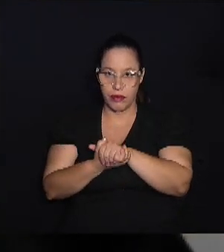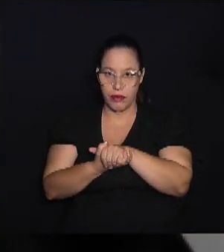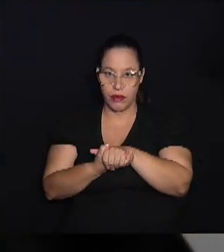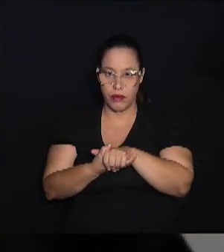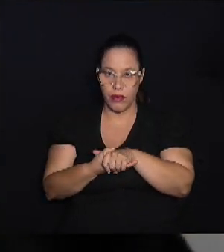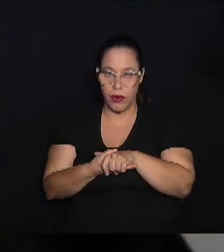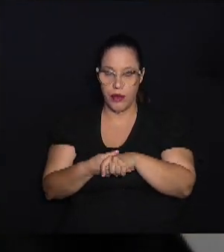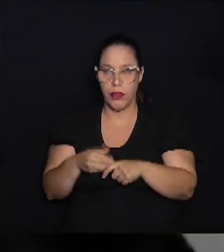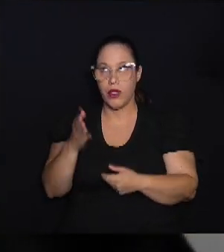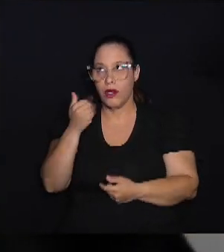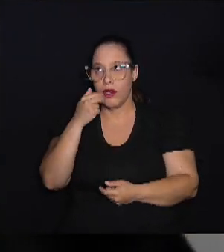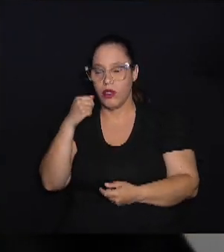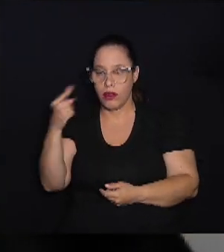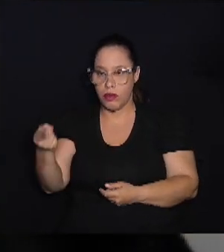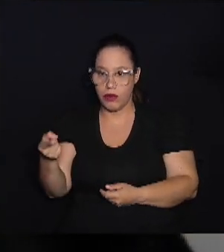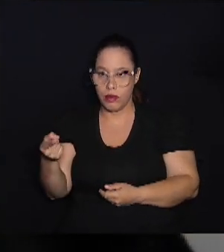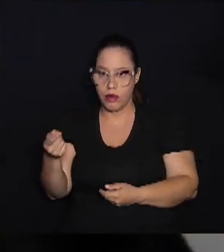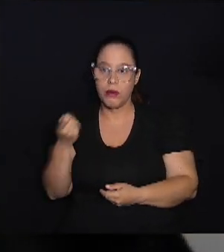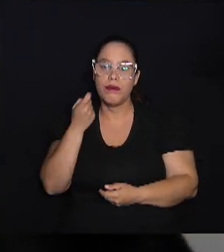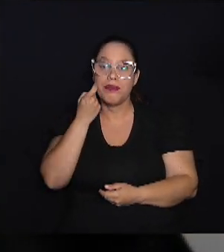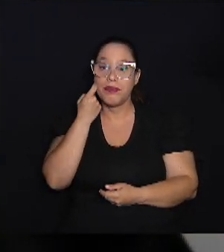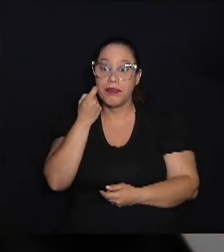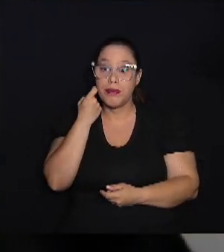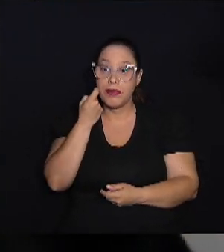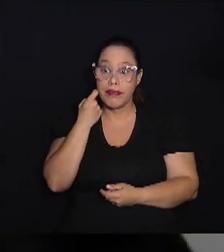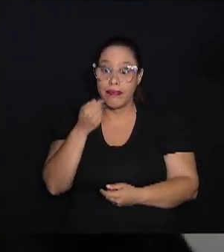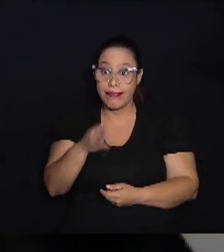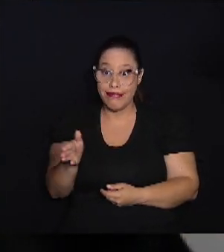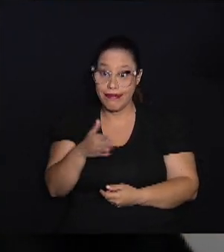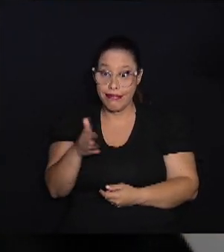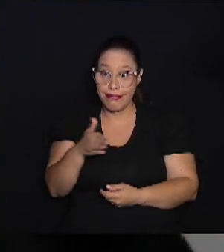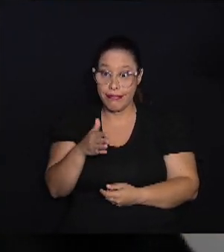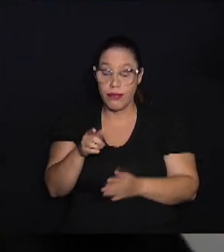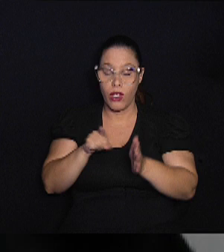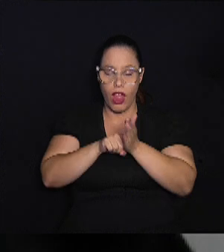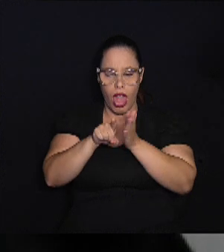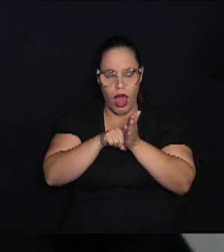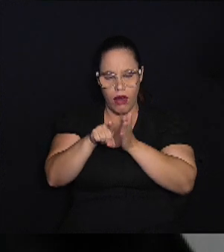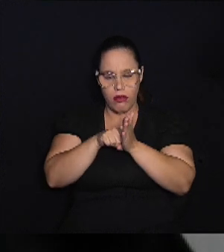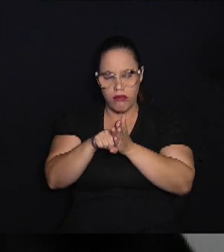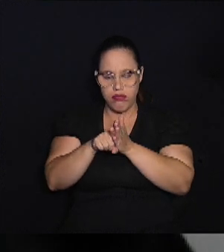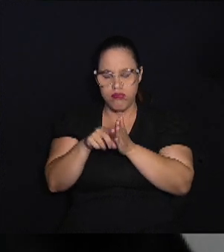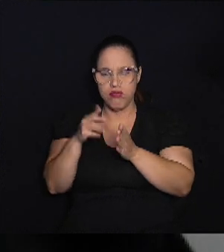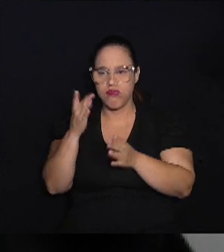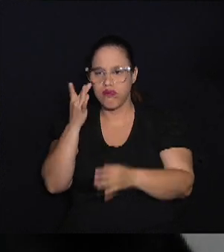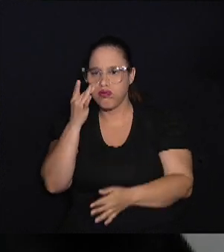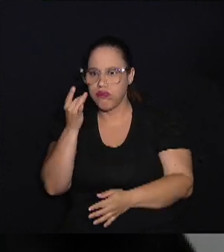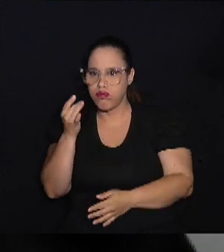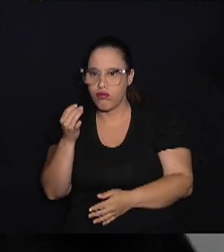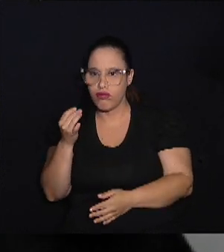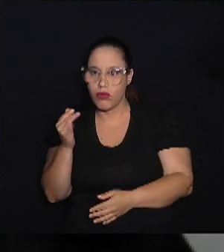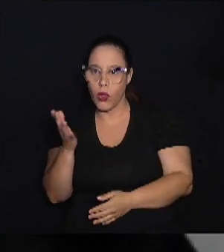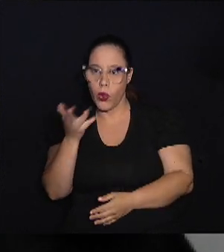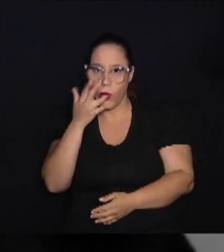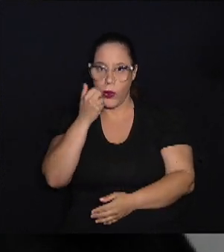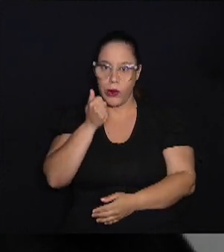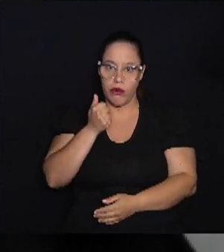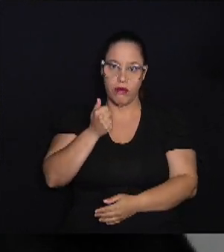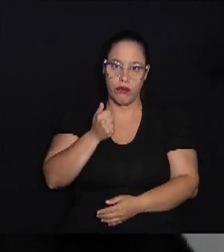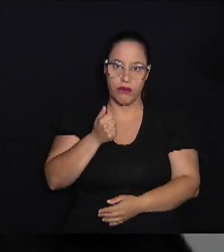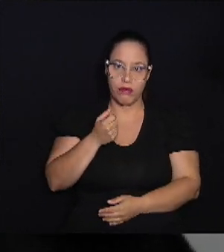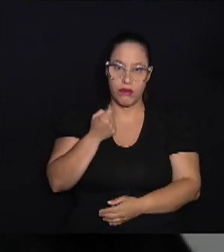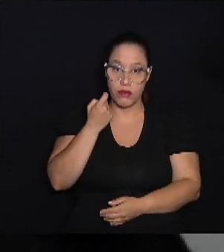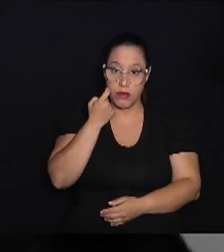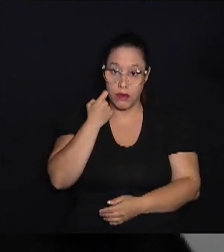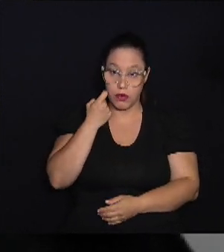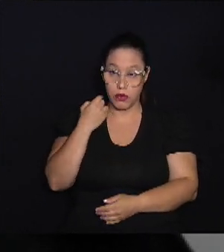muito utilizado é peixe. Então, tem um estudo que mostrou que o consumo com maior frequência de